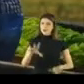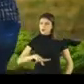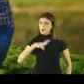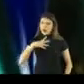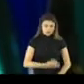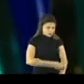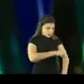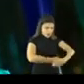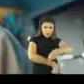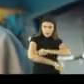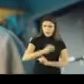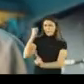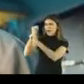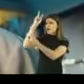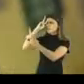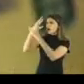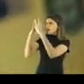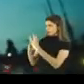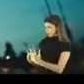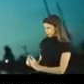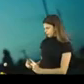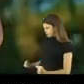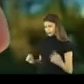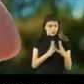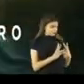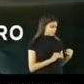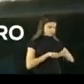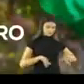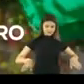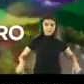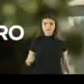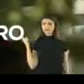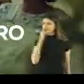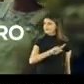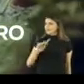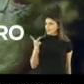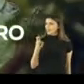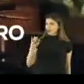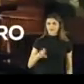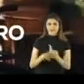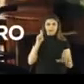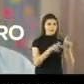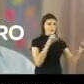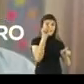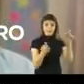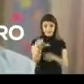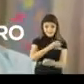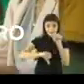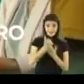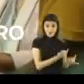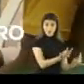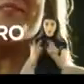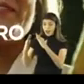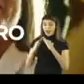que a história tentou em vão fazer desaparecer. Somos todos heróis da independência, nas nossas casas, no trabalho,